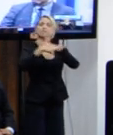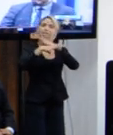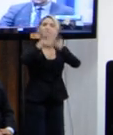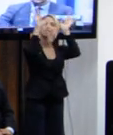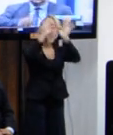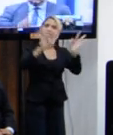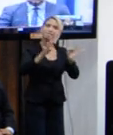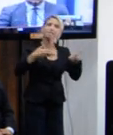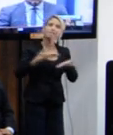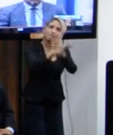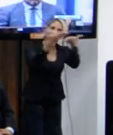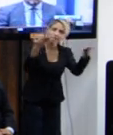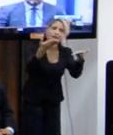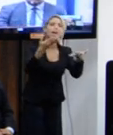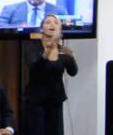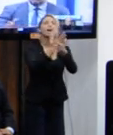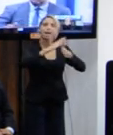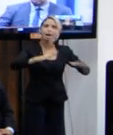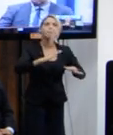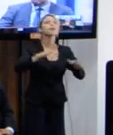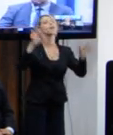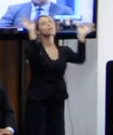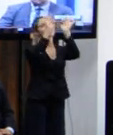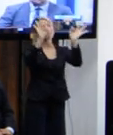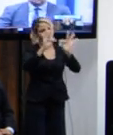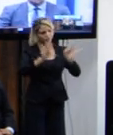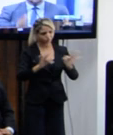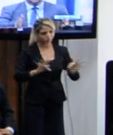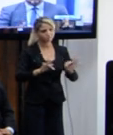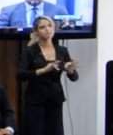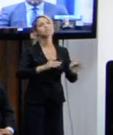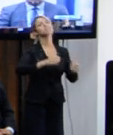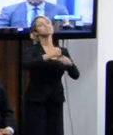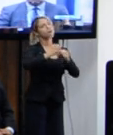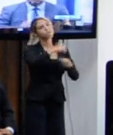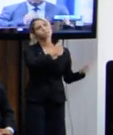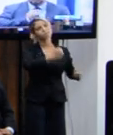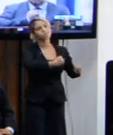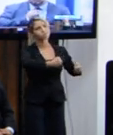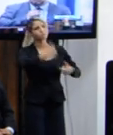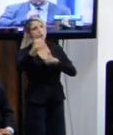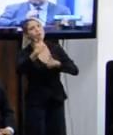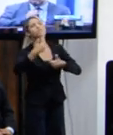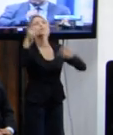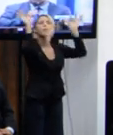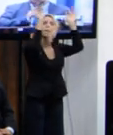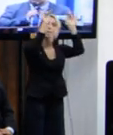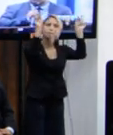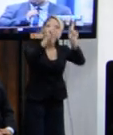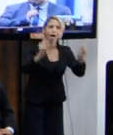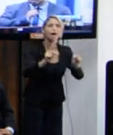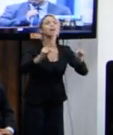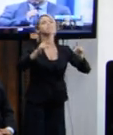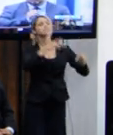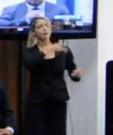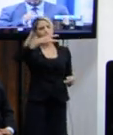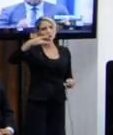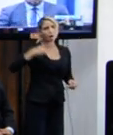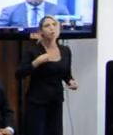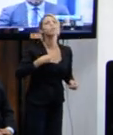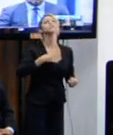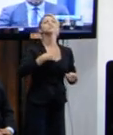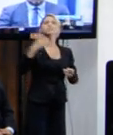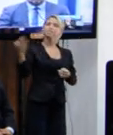em felicidade, quero encerrar desejando a todos e todas um feliz ano novo, muita paz, muita saúde, que